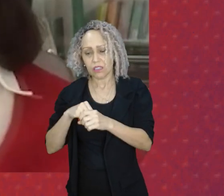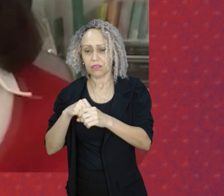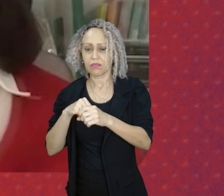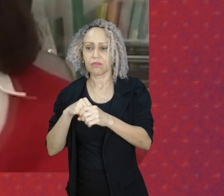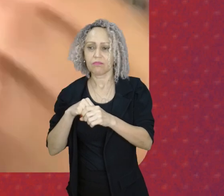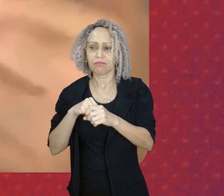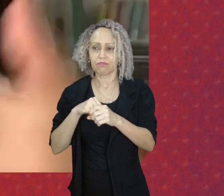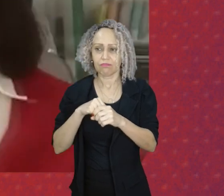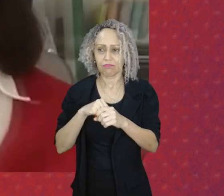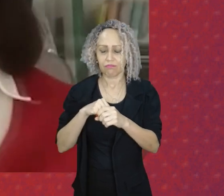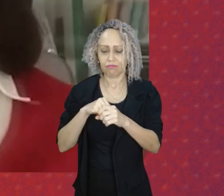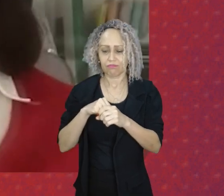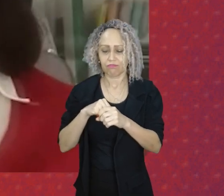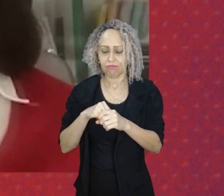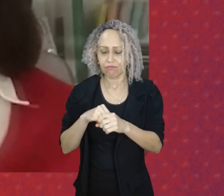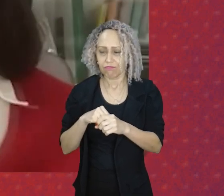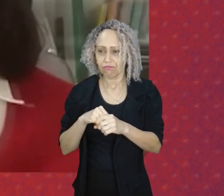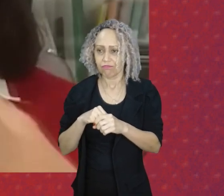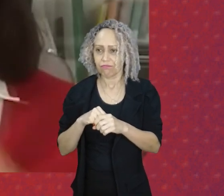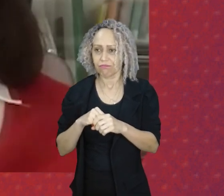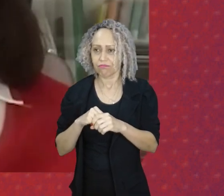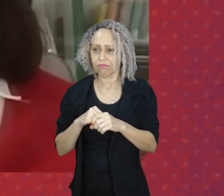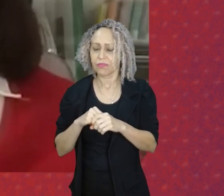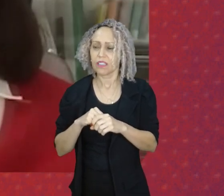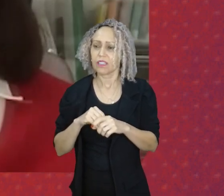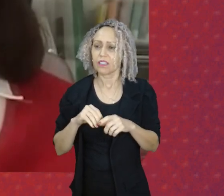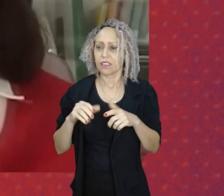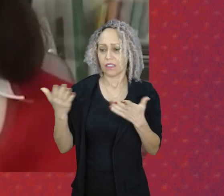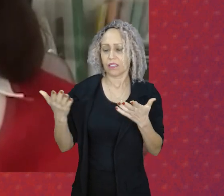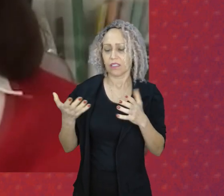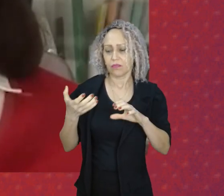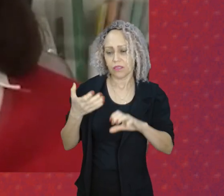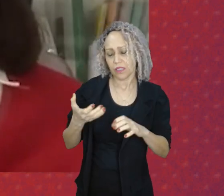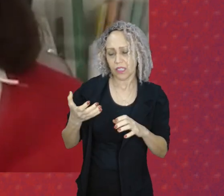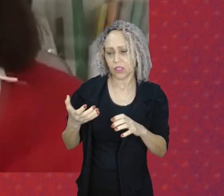aconteça articulada com a consulta e a participação social,